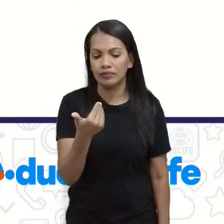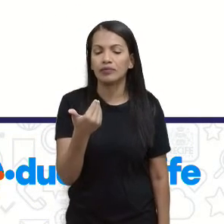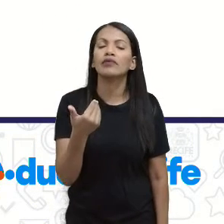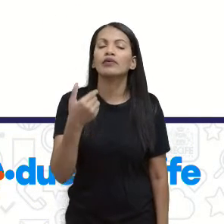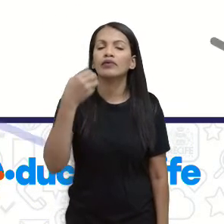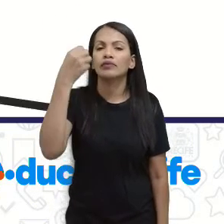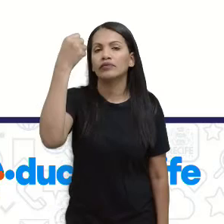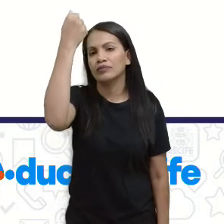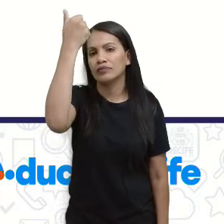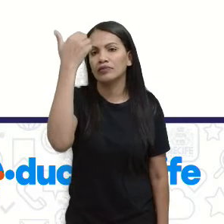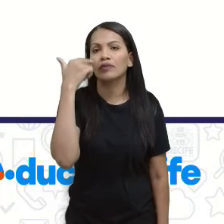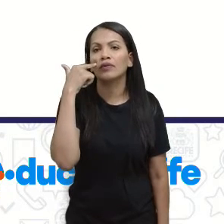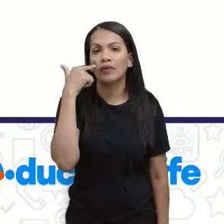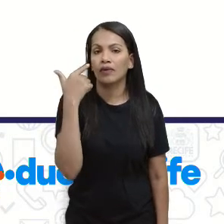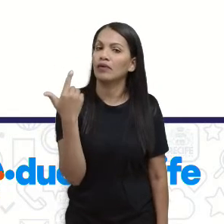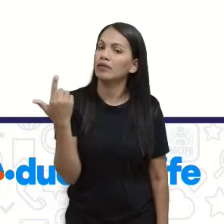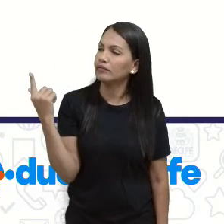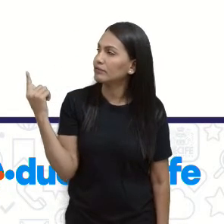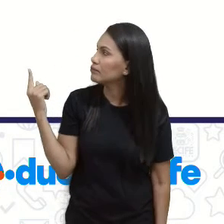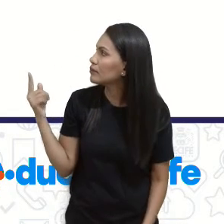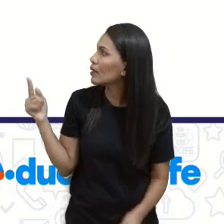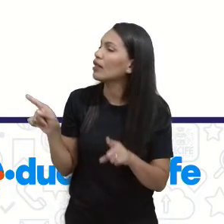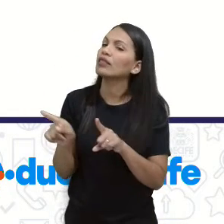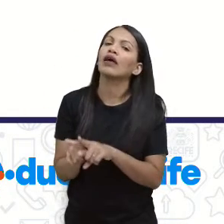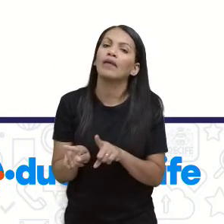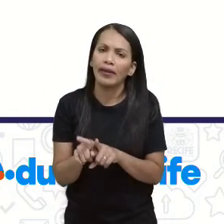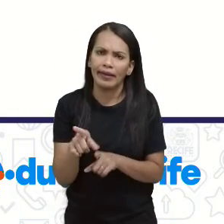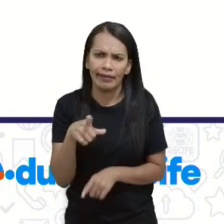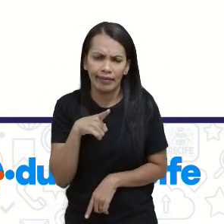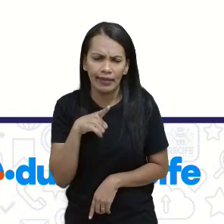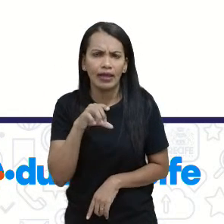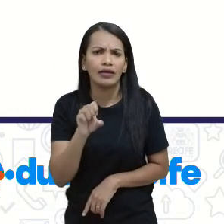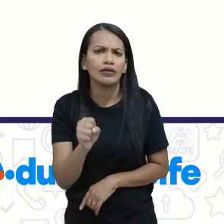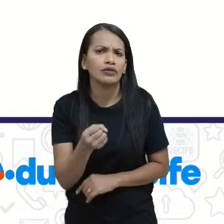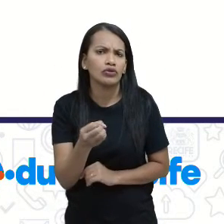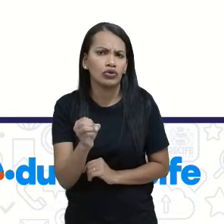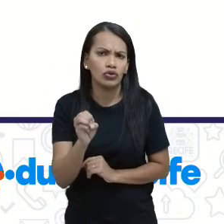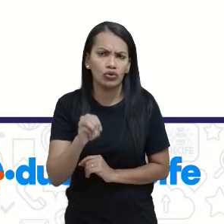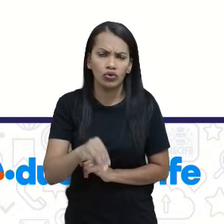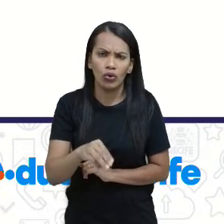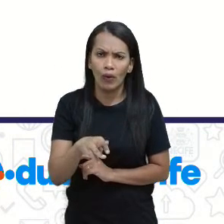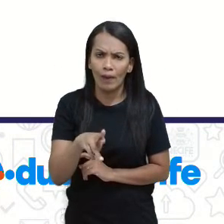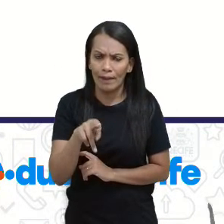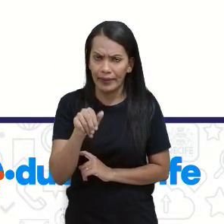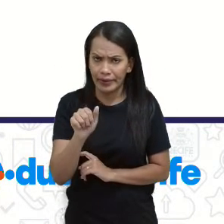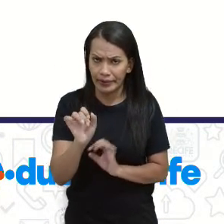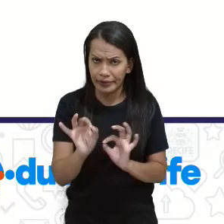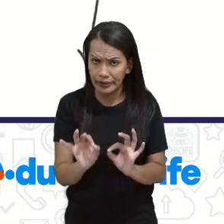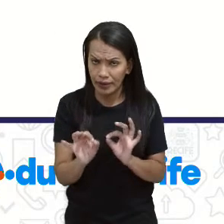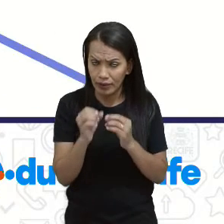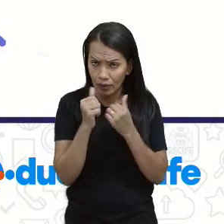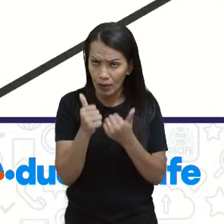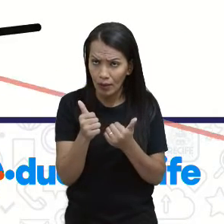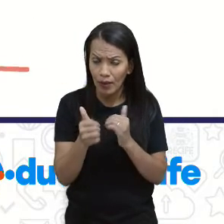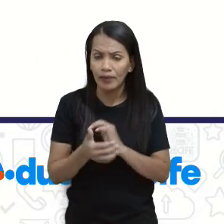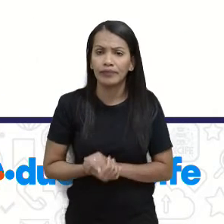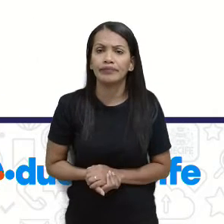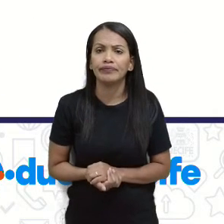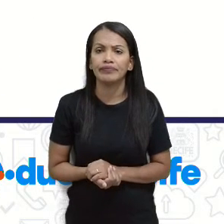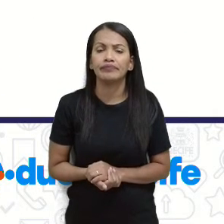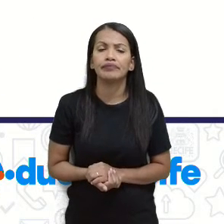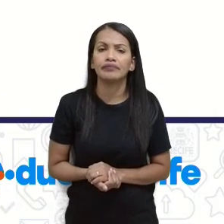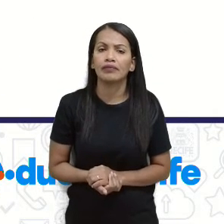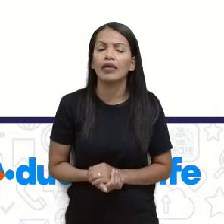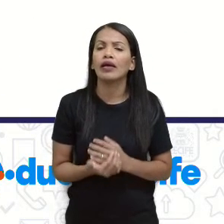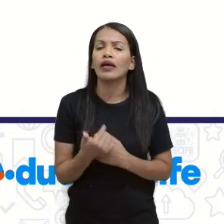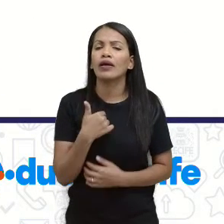lado também a gente consegue ter uma sombra através de uma projeção, numa boa, tá bom? Com isso,